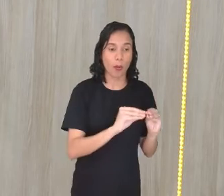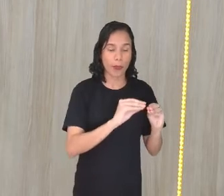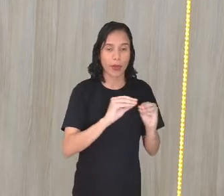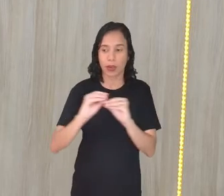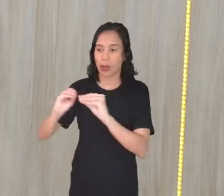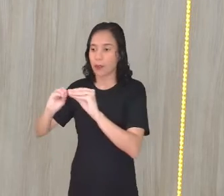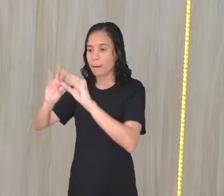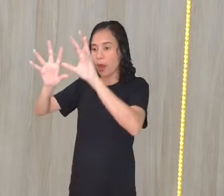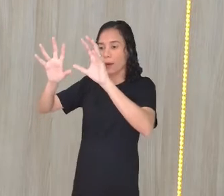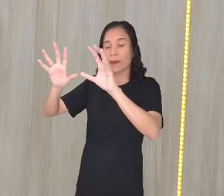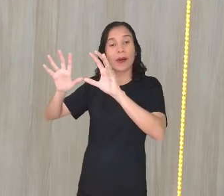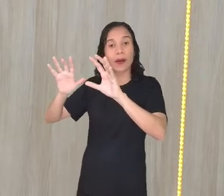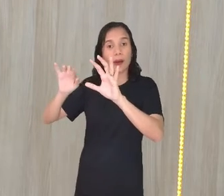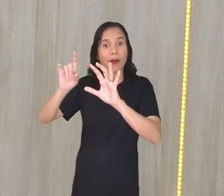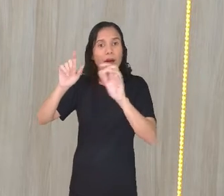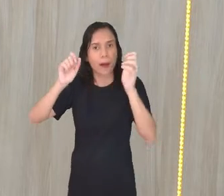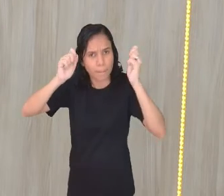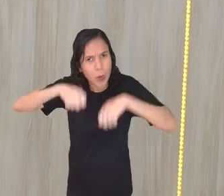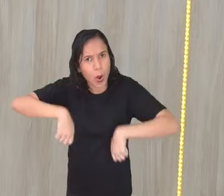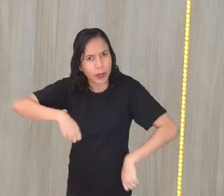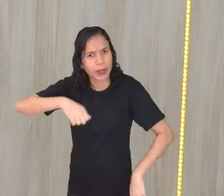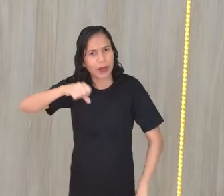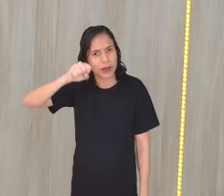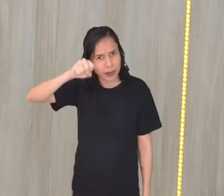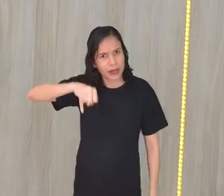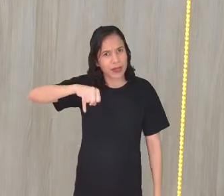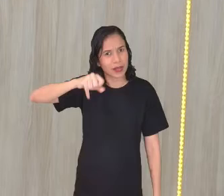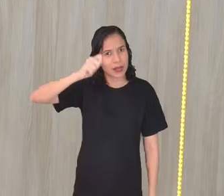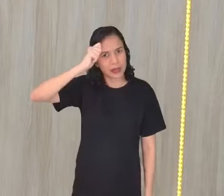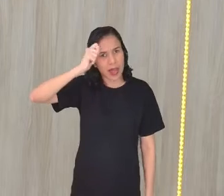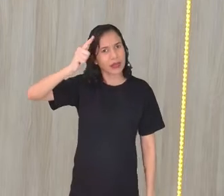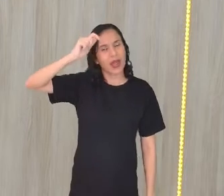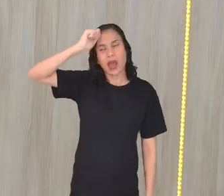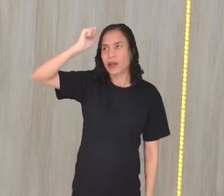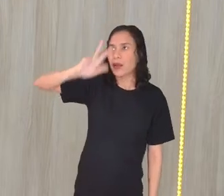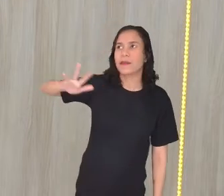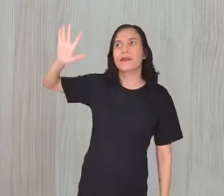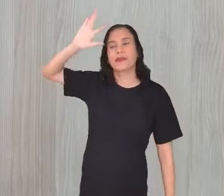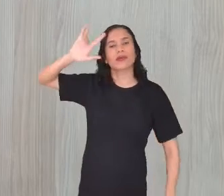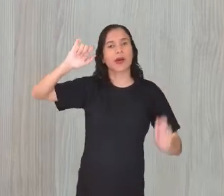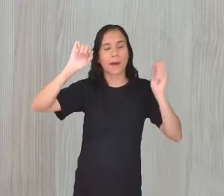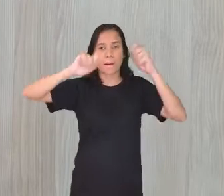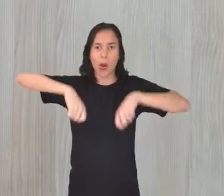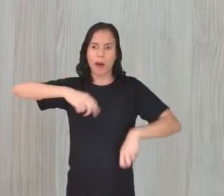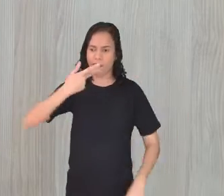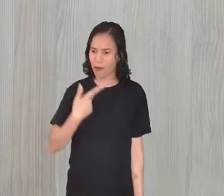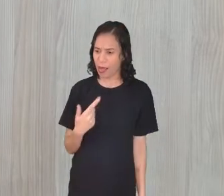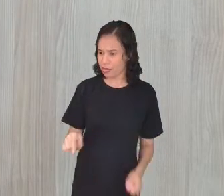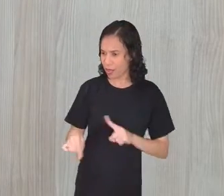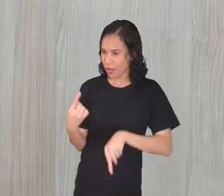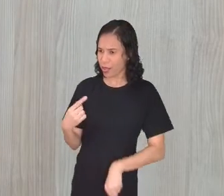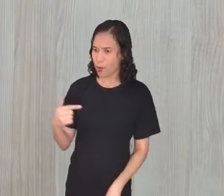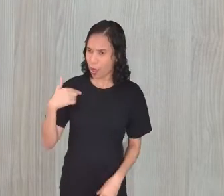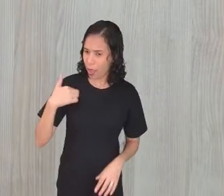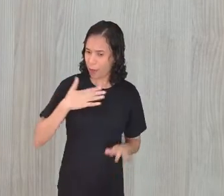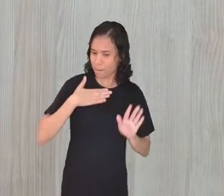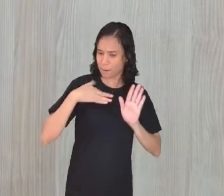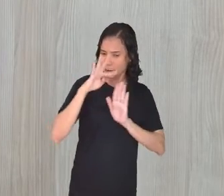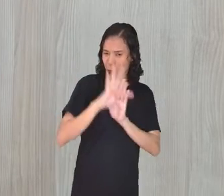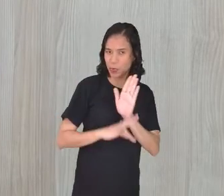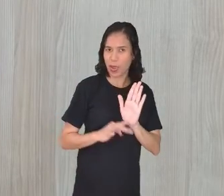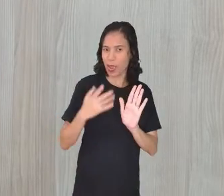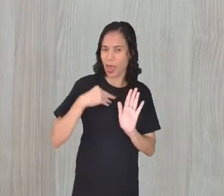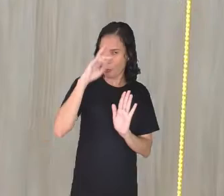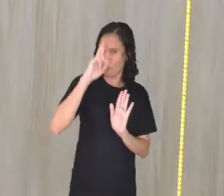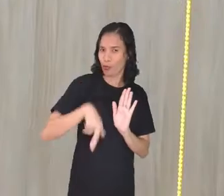é possível? Claro que é. Quem é no que campo do ficcional é possível. Exatamente. Quem é que vai me questionar escrevendo o meu próprio texto? Né? Sou